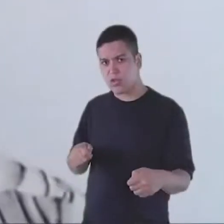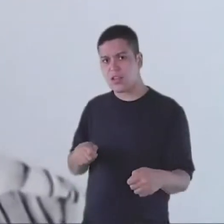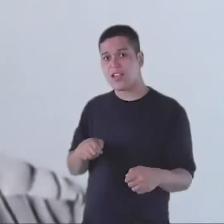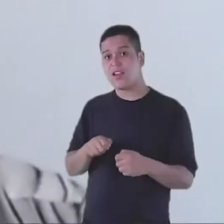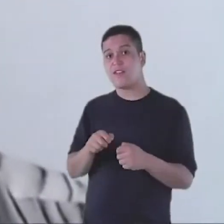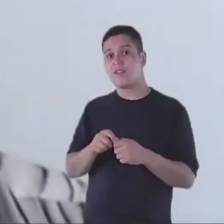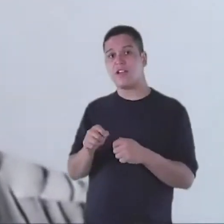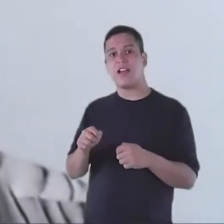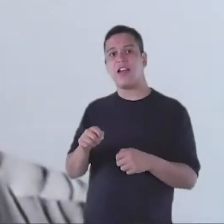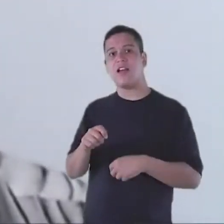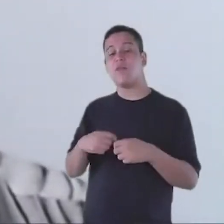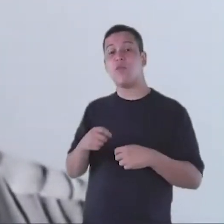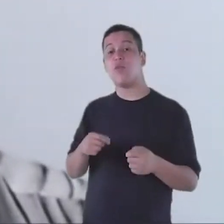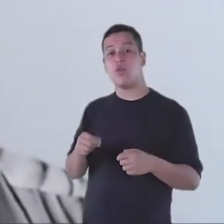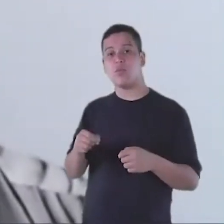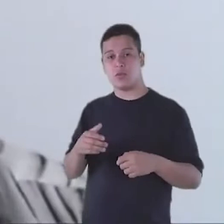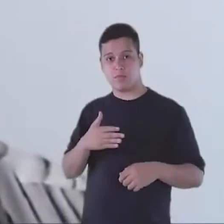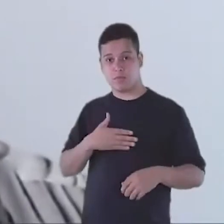minhas pernas.